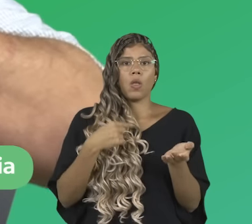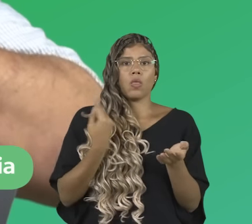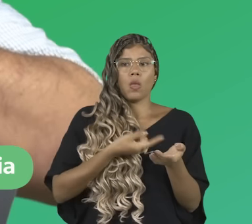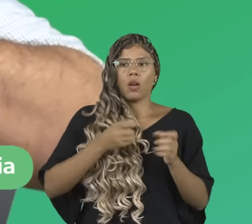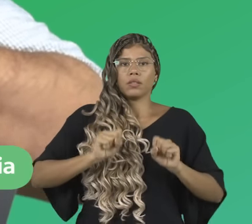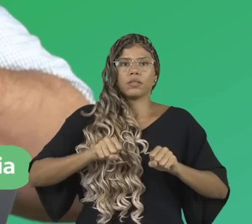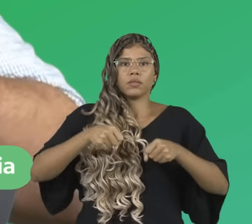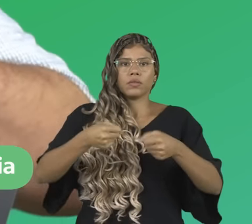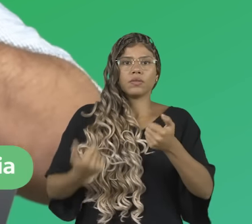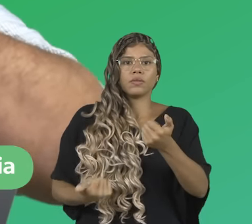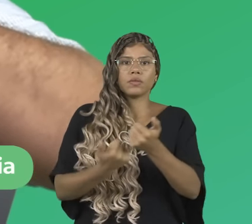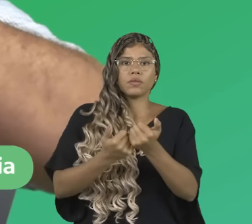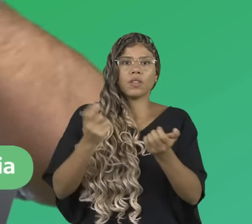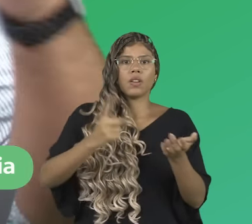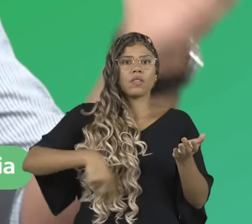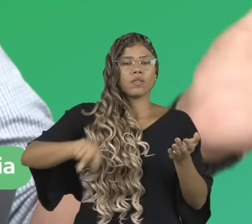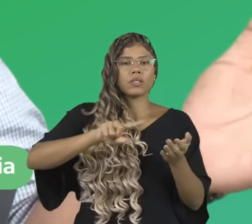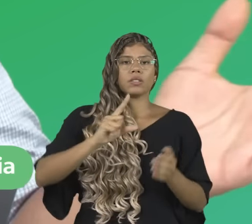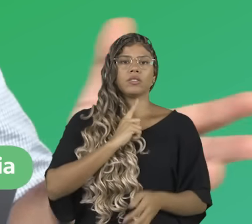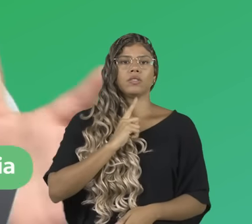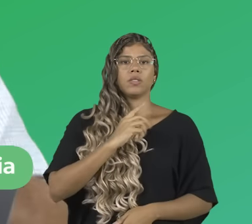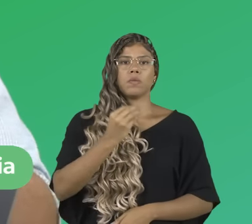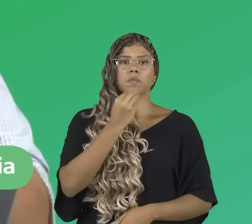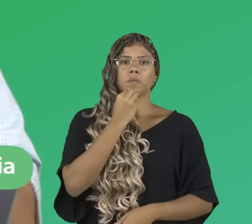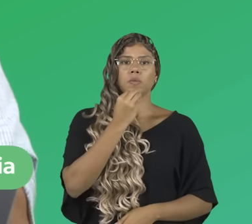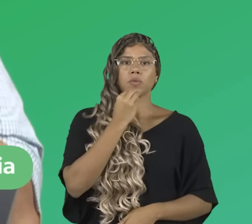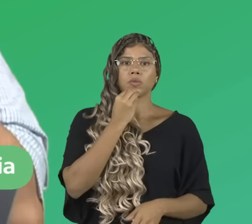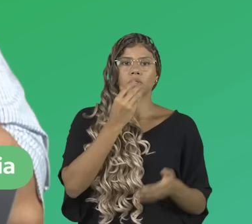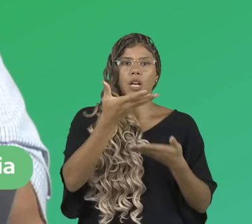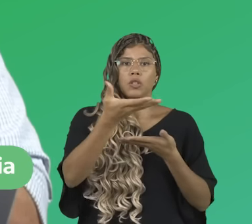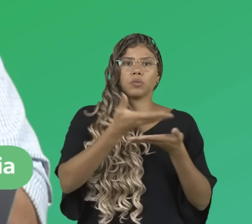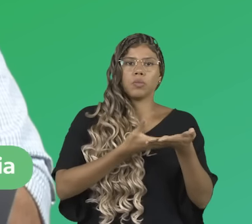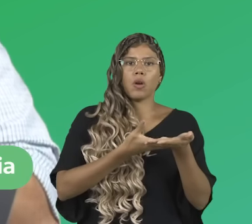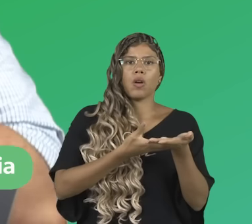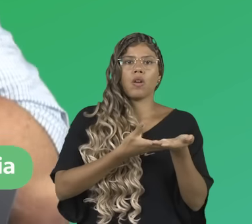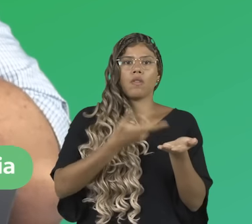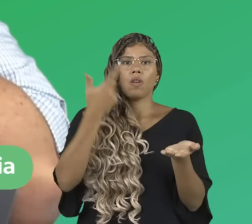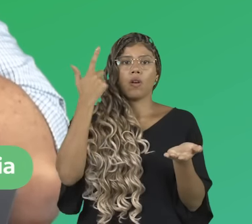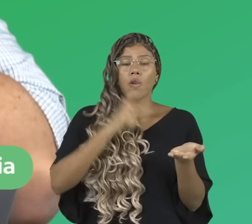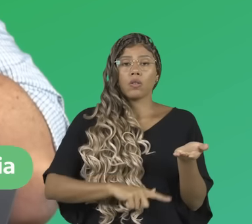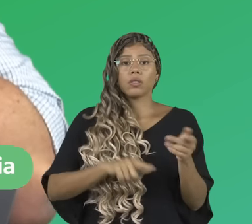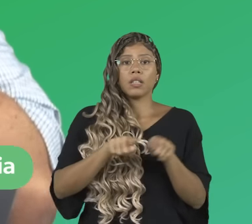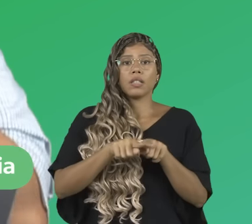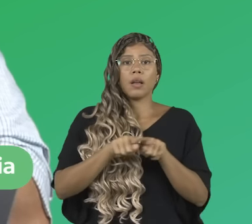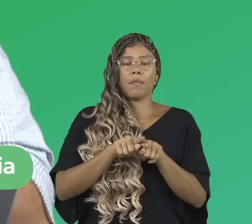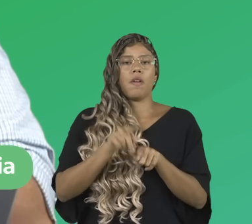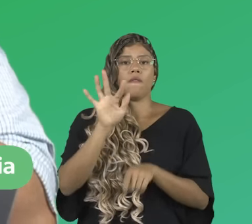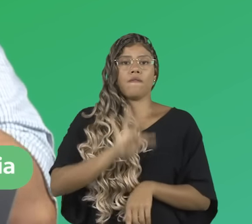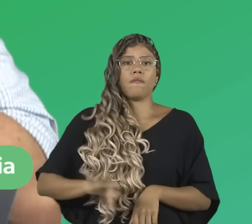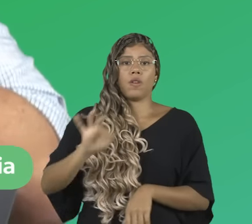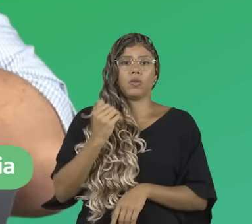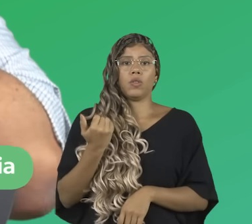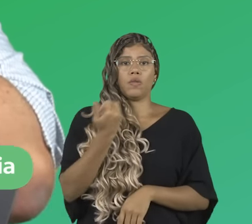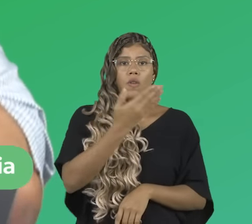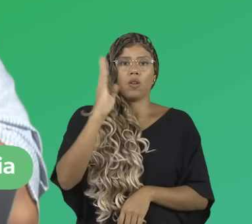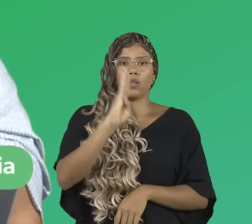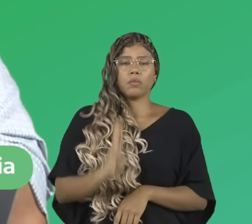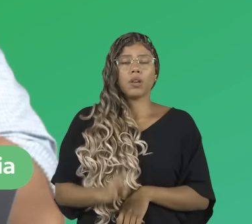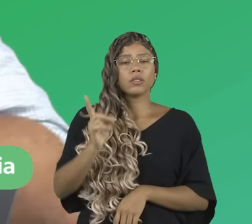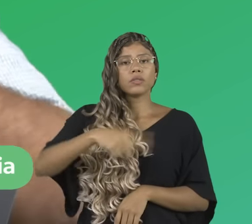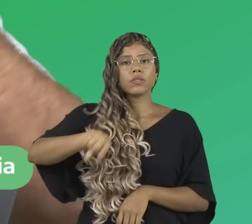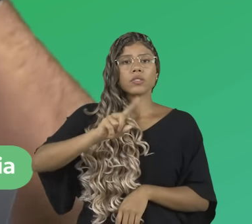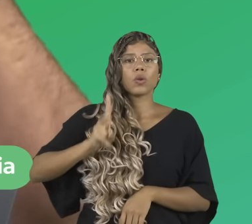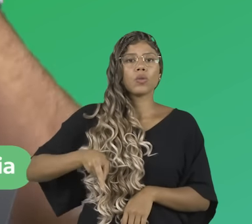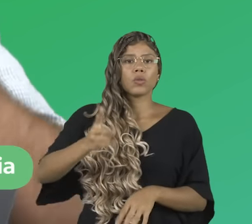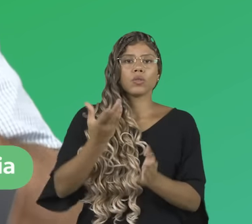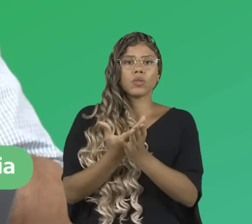oportunidades até mesmo de universidades fora do país, inclusive. Estudem, porque o aprendizado é extremamente importante. Vamos focar